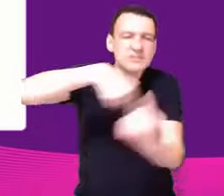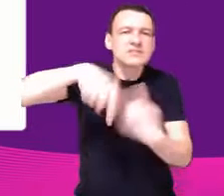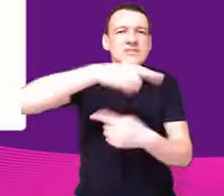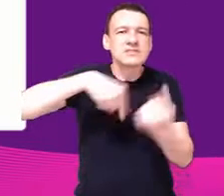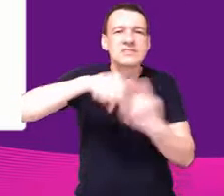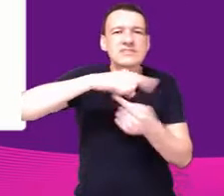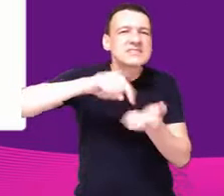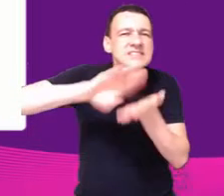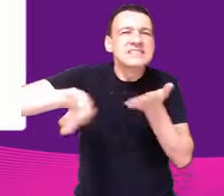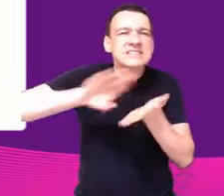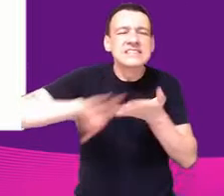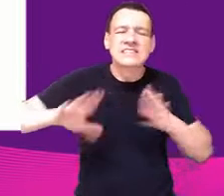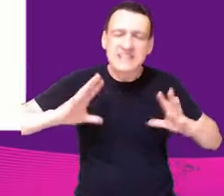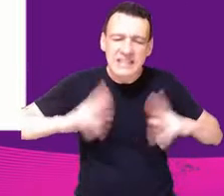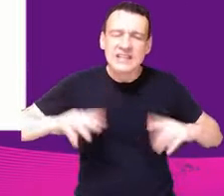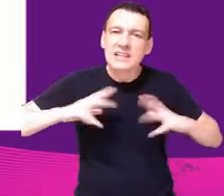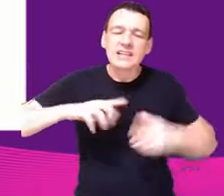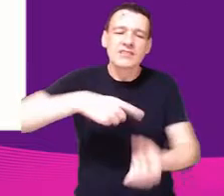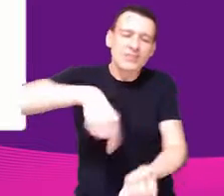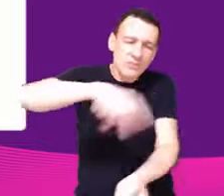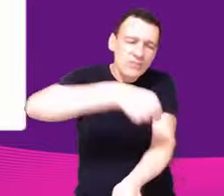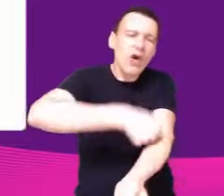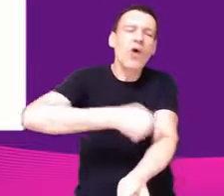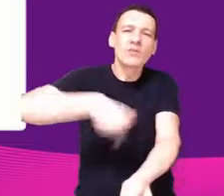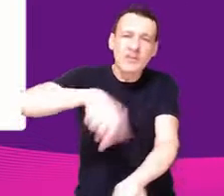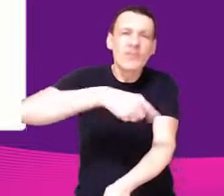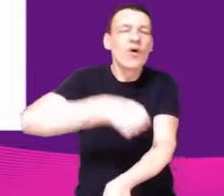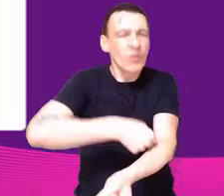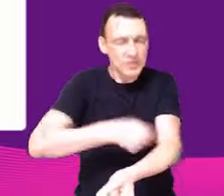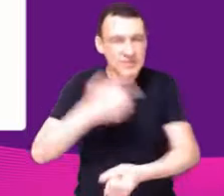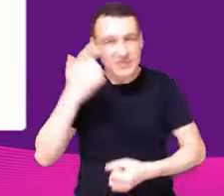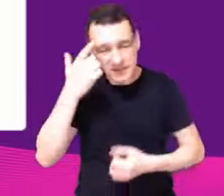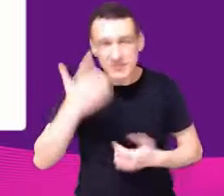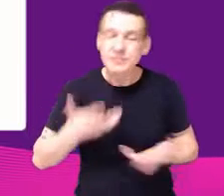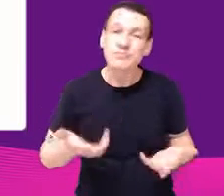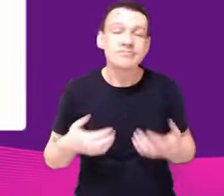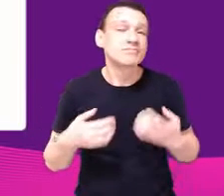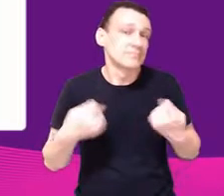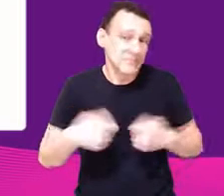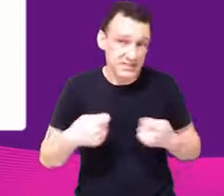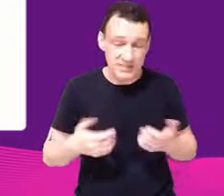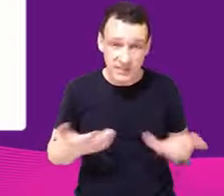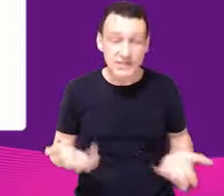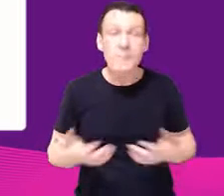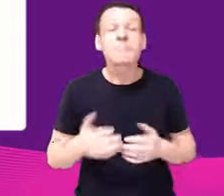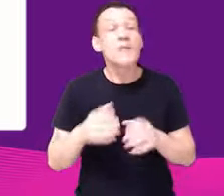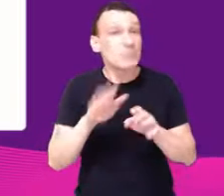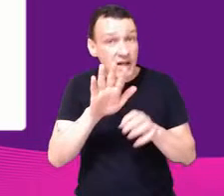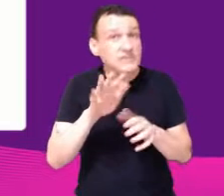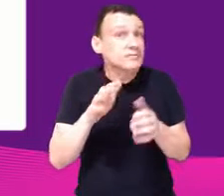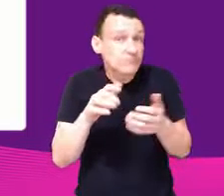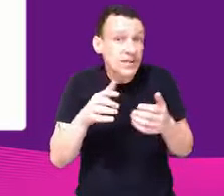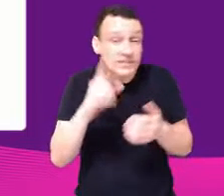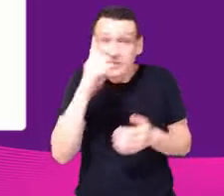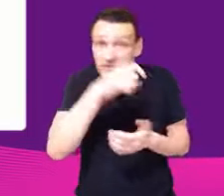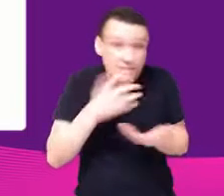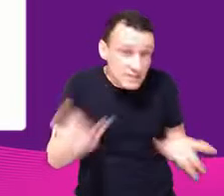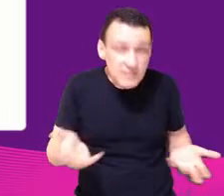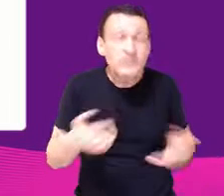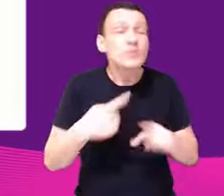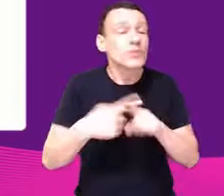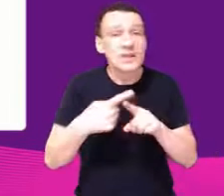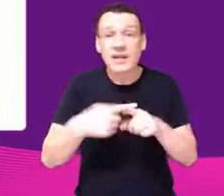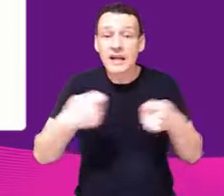sejam controlados para questões de planejamento do pagamento para esse problema, né? Então, quando você olha